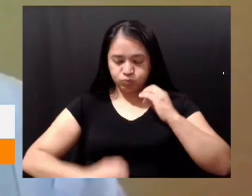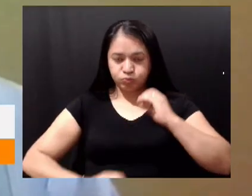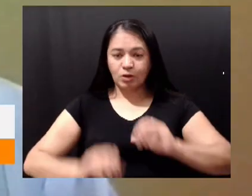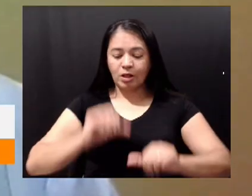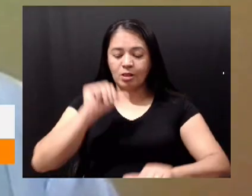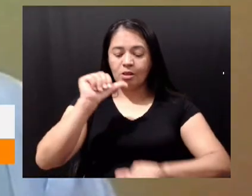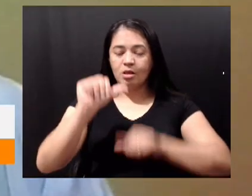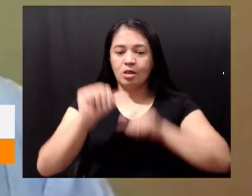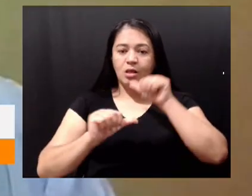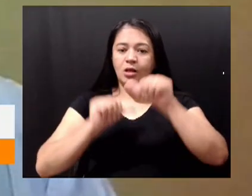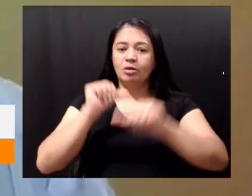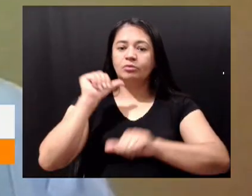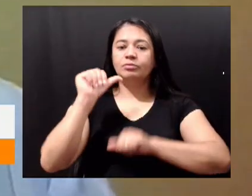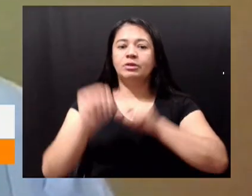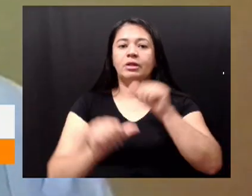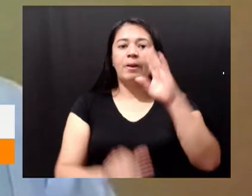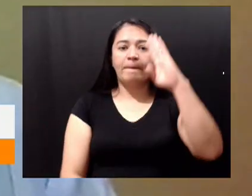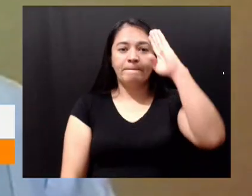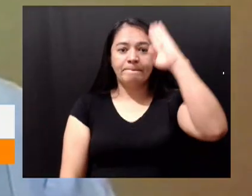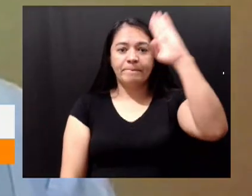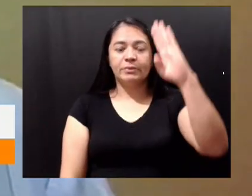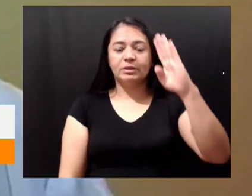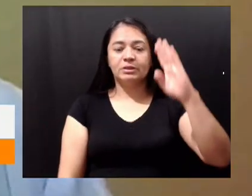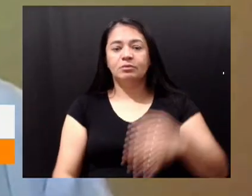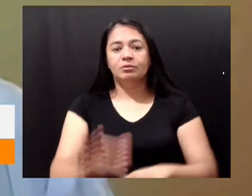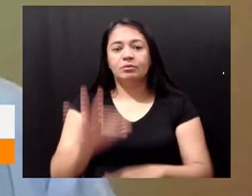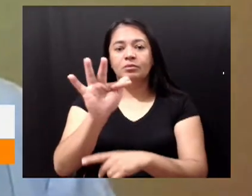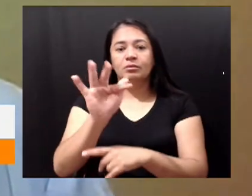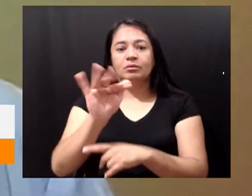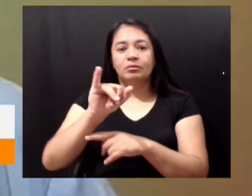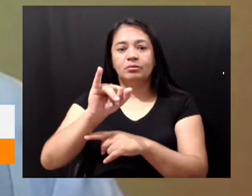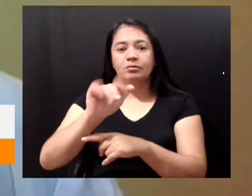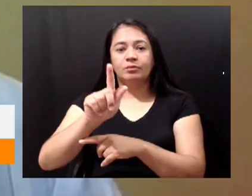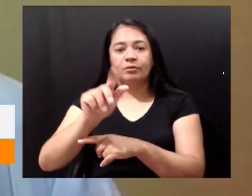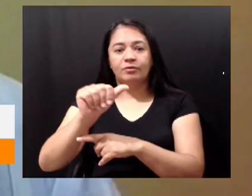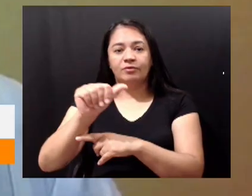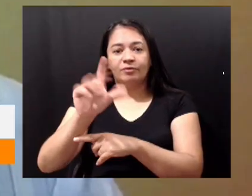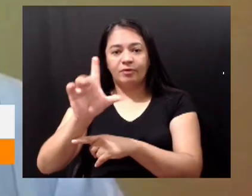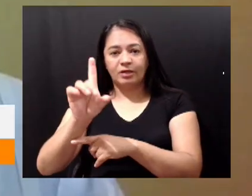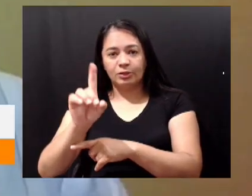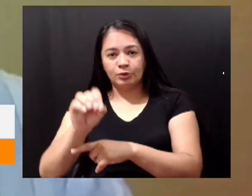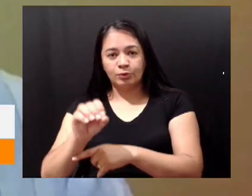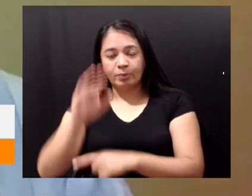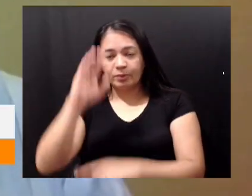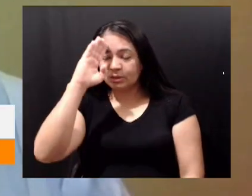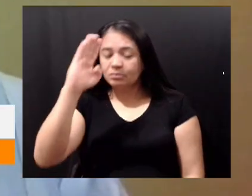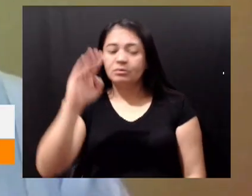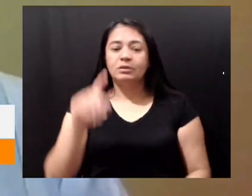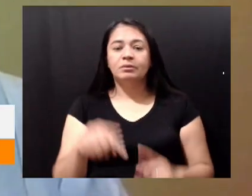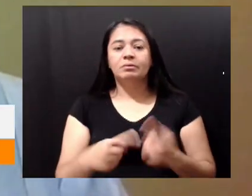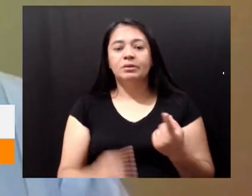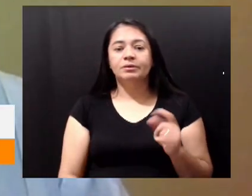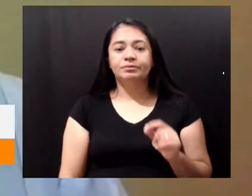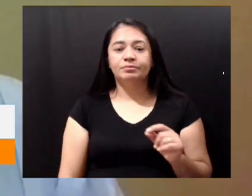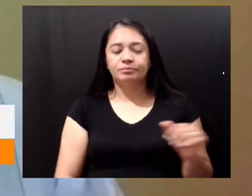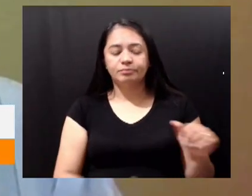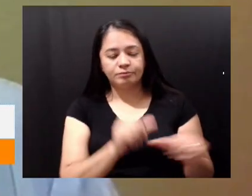transformado, principalmente pelo fígado, mas também por outros processos, mas principalmente pelo fígado, e vai se transformar em